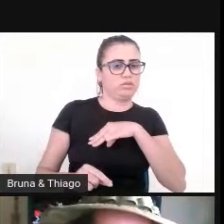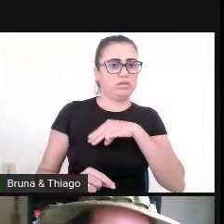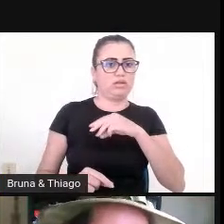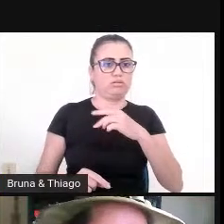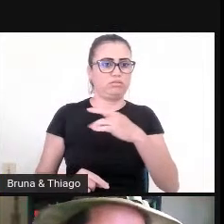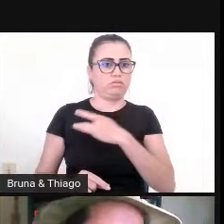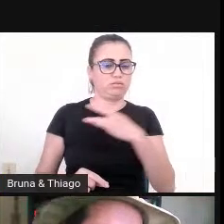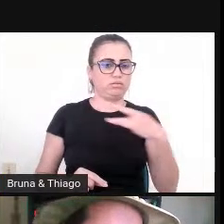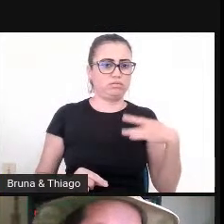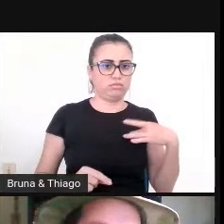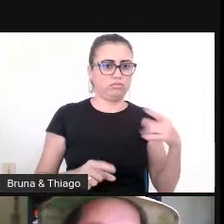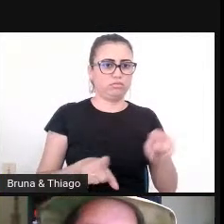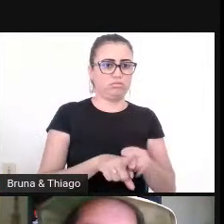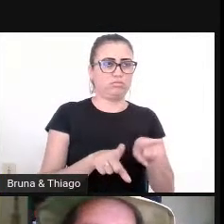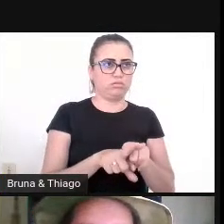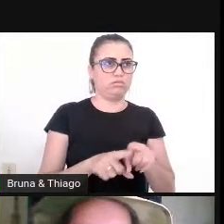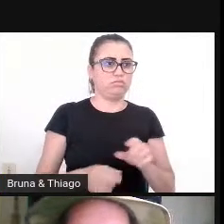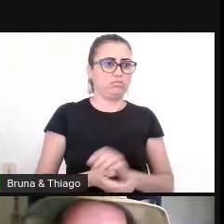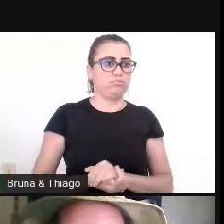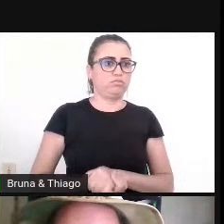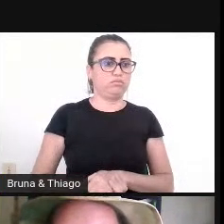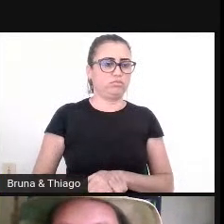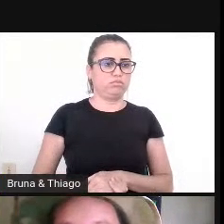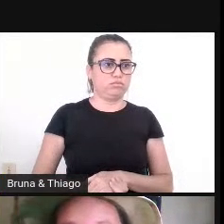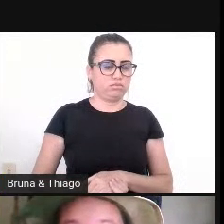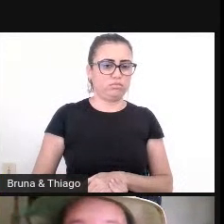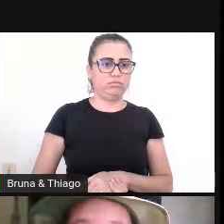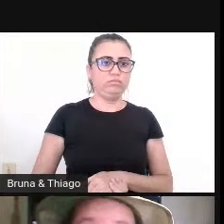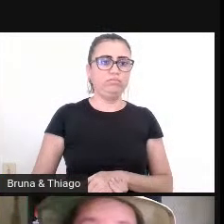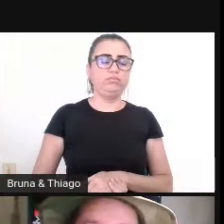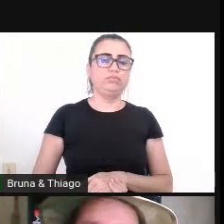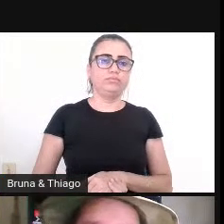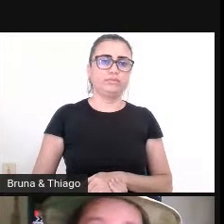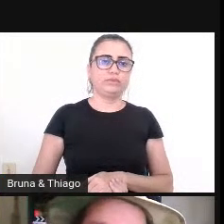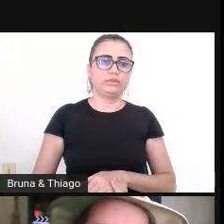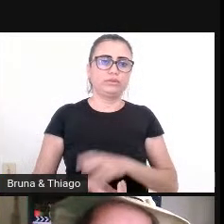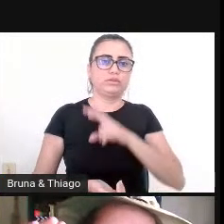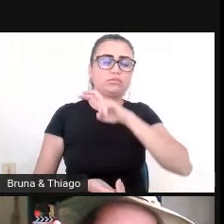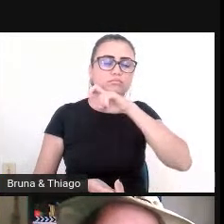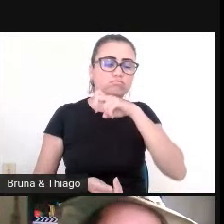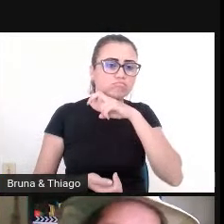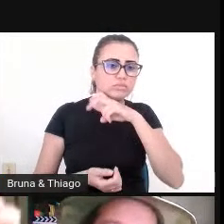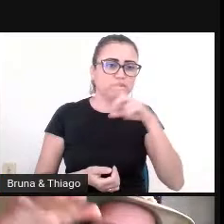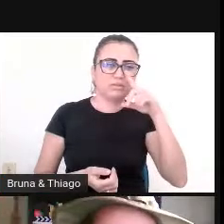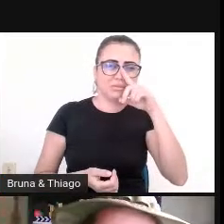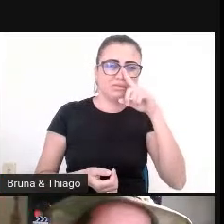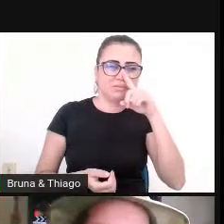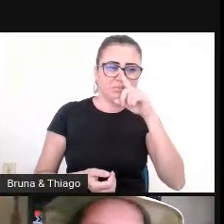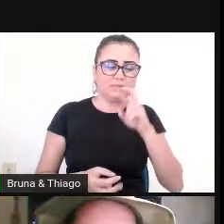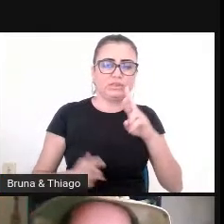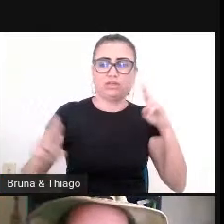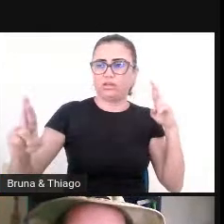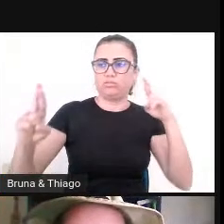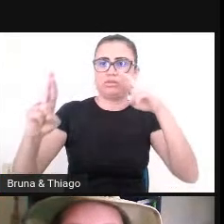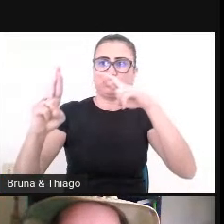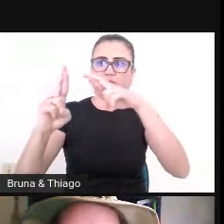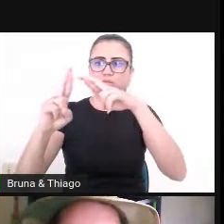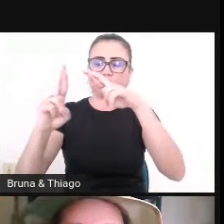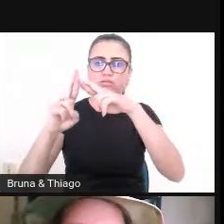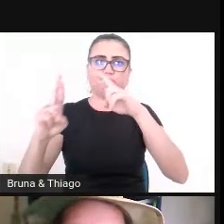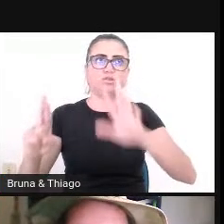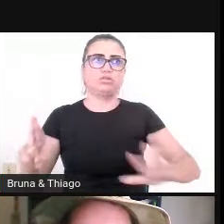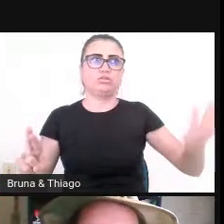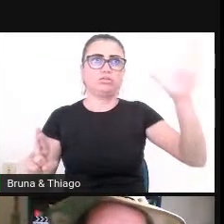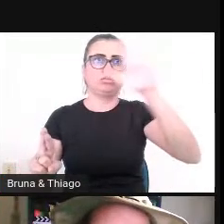para trocar algumas figurinhas e algumas informações sobre os animais peçonhentos. Ele é um dos representantes, né, nacional que